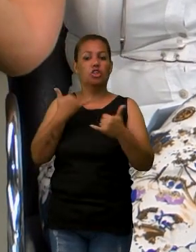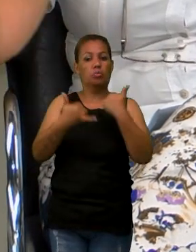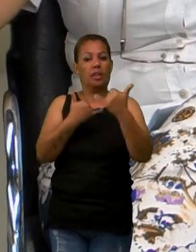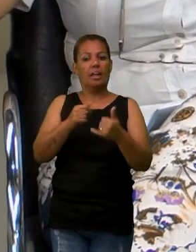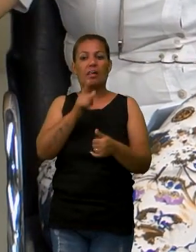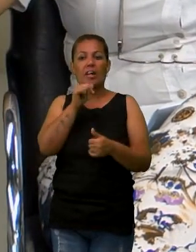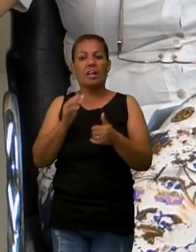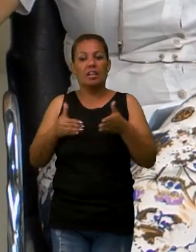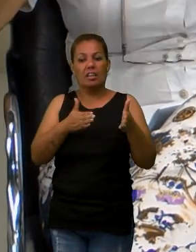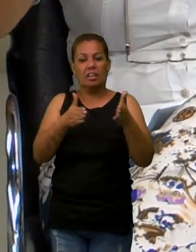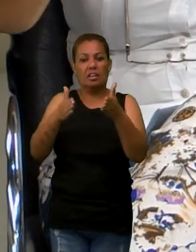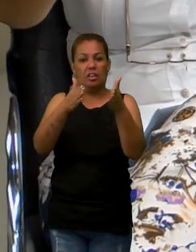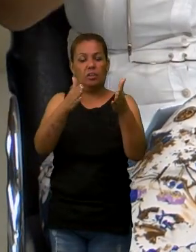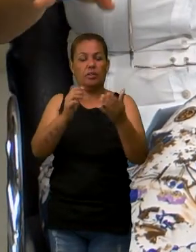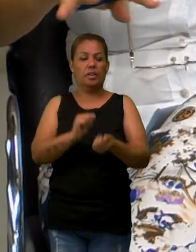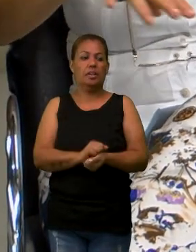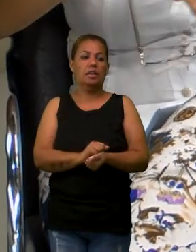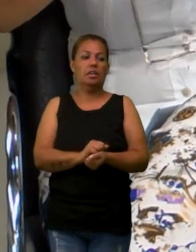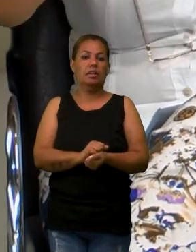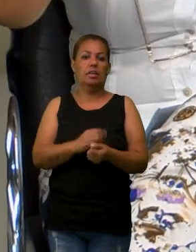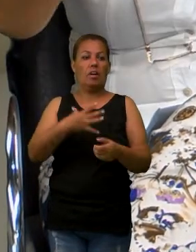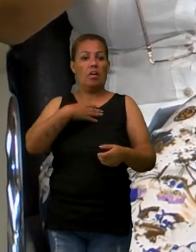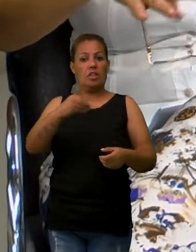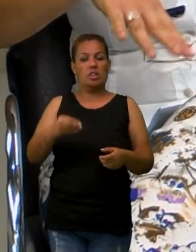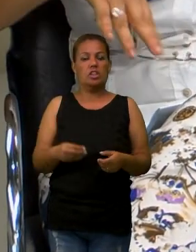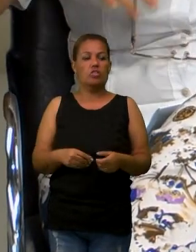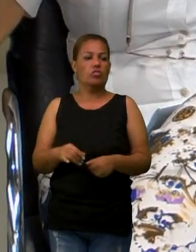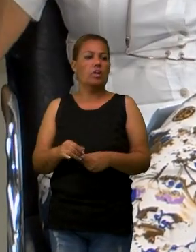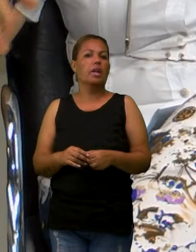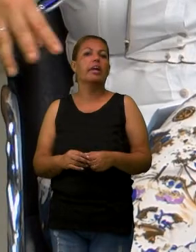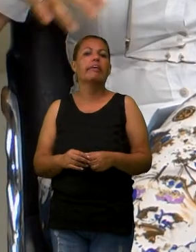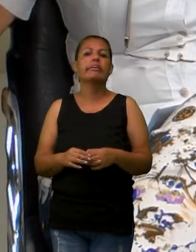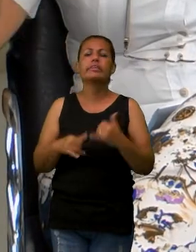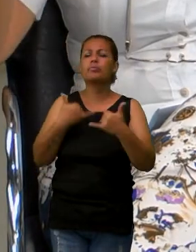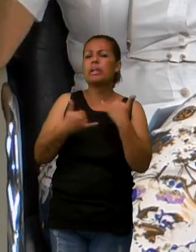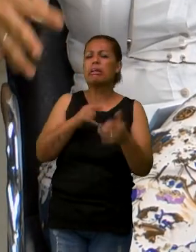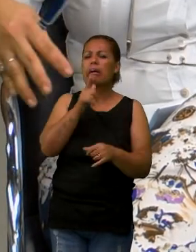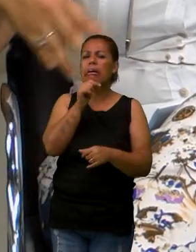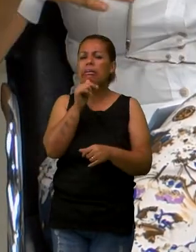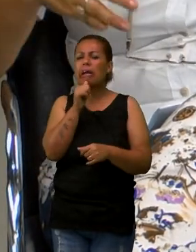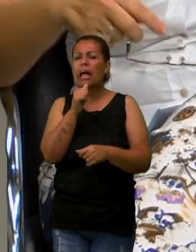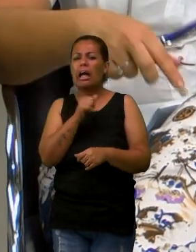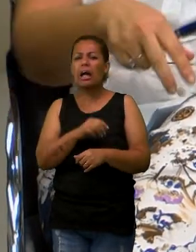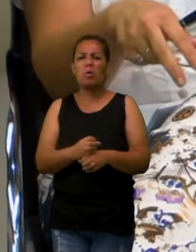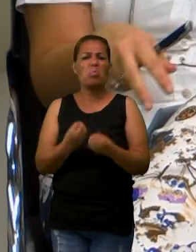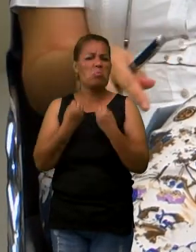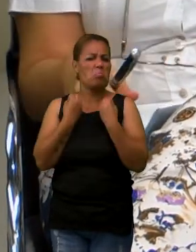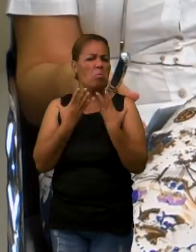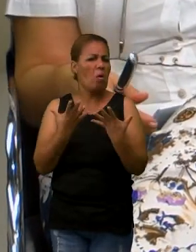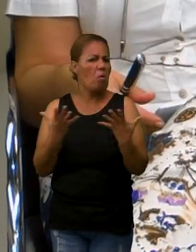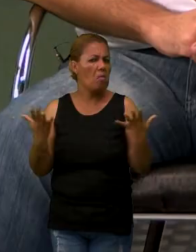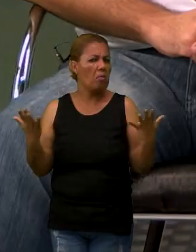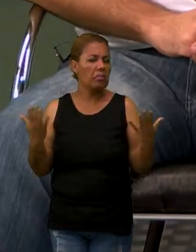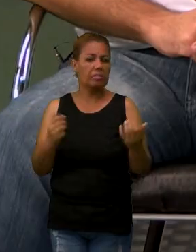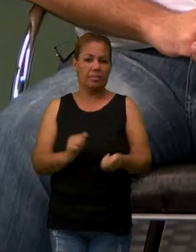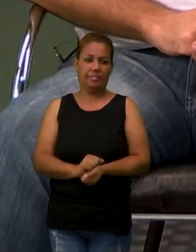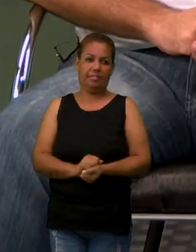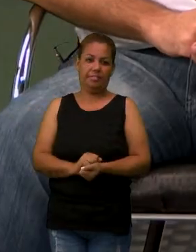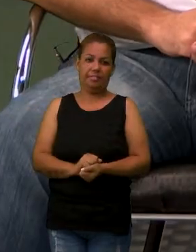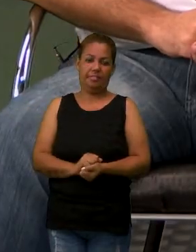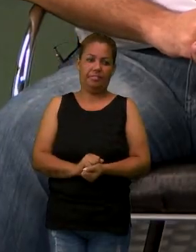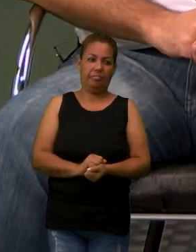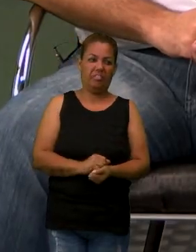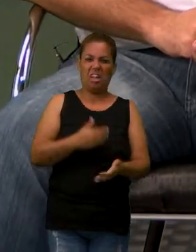eu acho que levaram os filhos para o rio brincar na água isso é demais é fantástico também não erre também